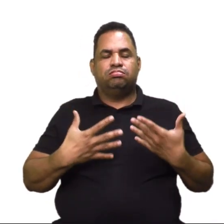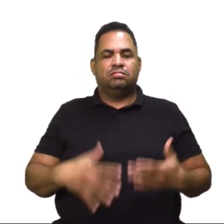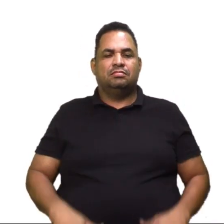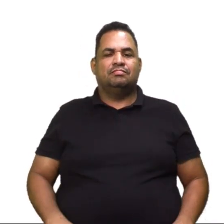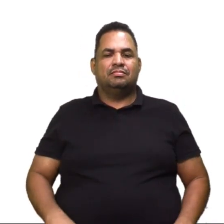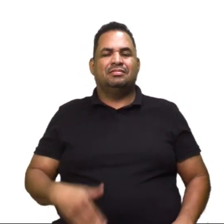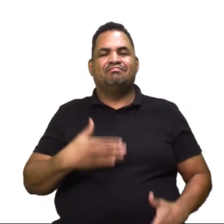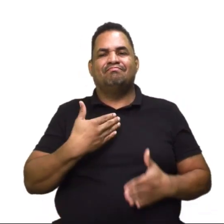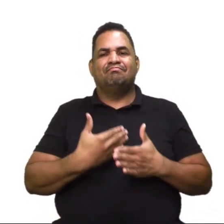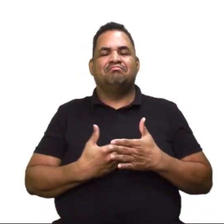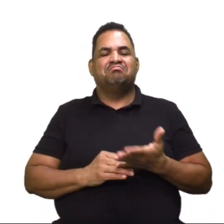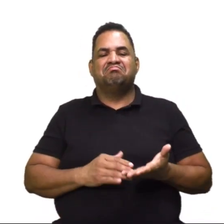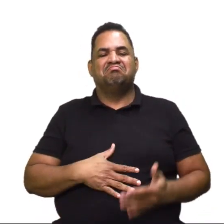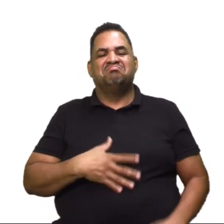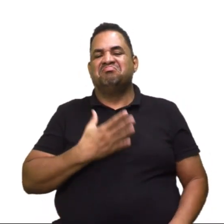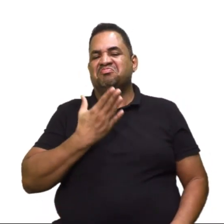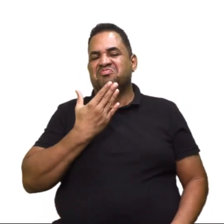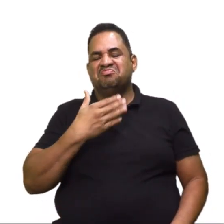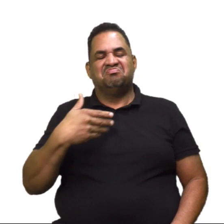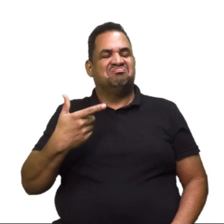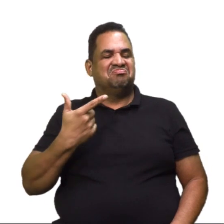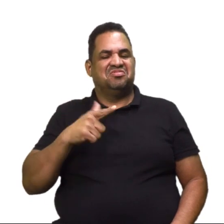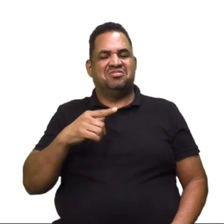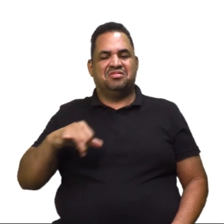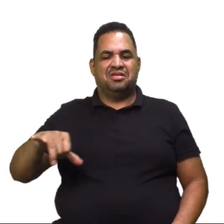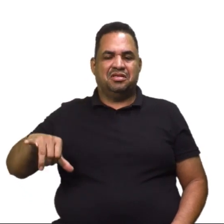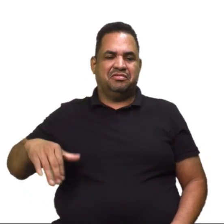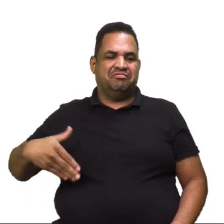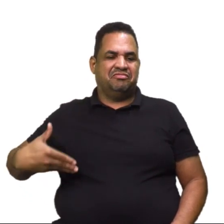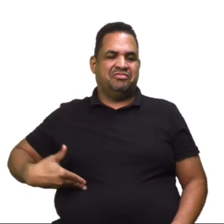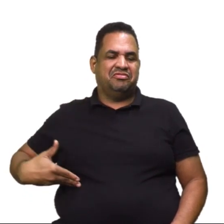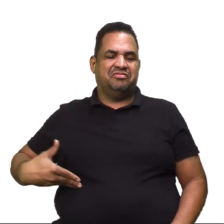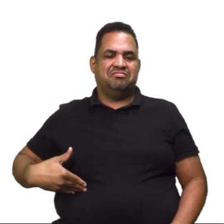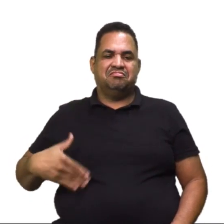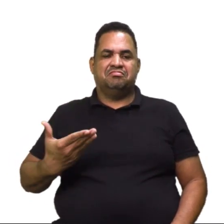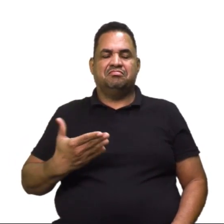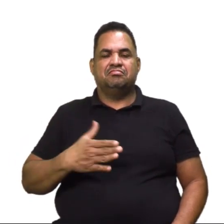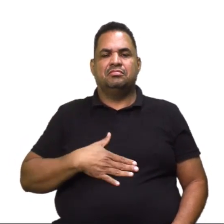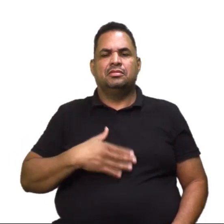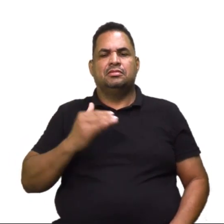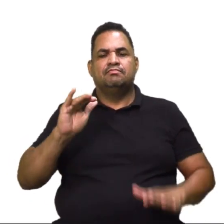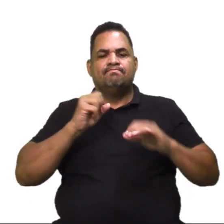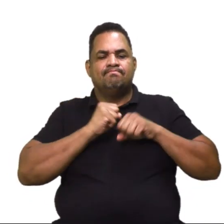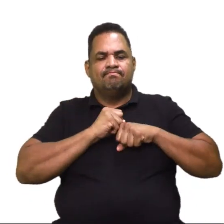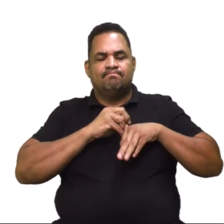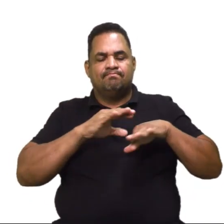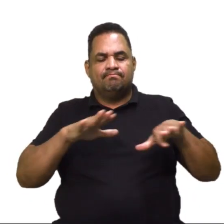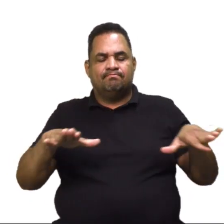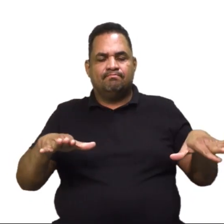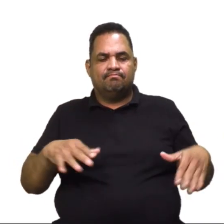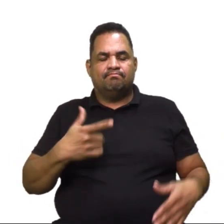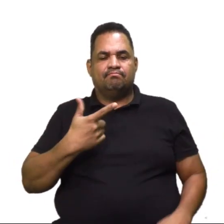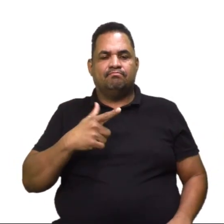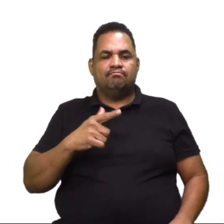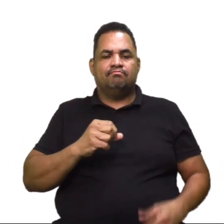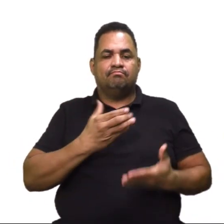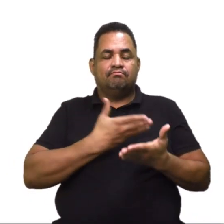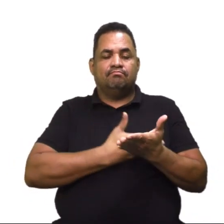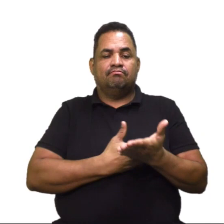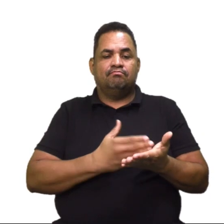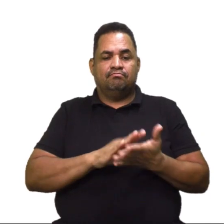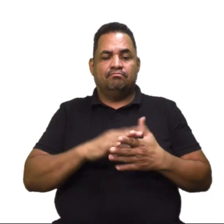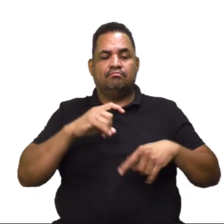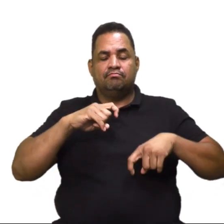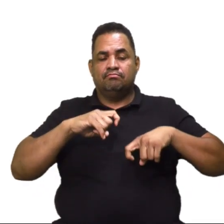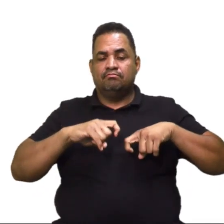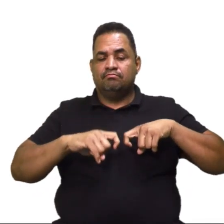de apetite, e a pessoa não vai se ligar na hora, tá? E aí vai espalhando o vírus se ela não tem o hábito de ter relações